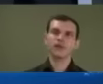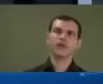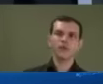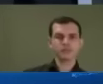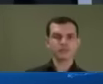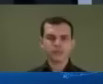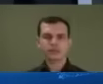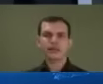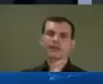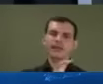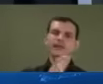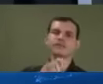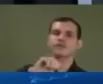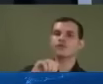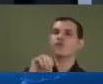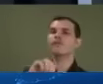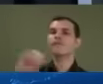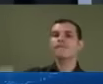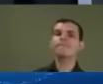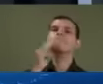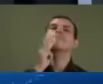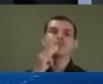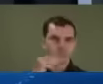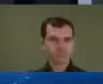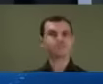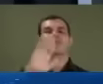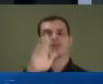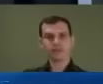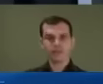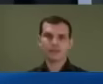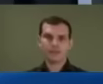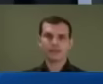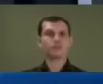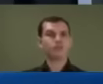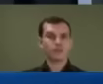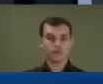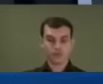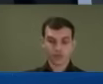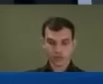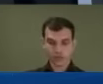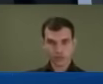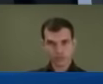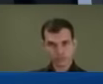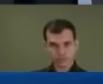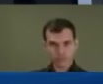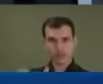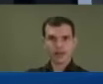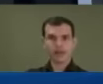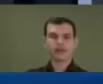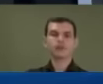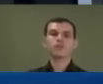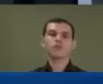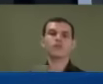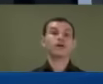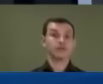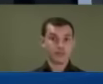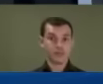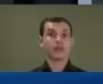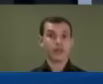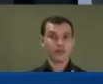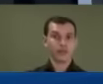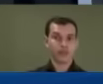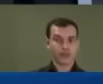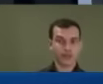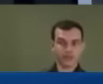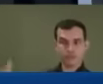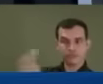mais de 590 milhões por ano, a partir desse ano, com o número de servidores até agora que nós já transpusemos